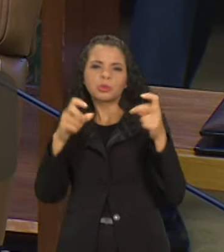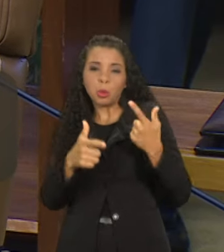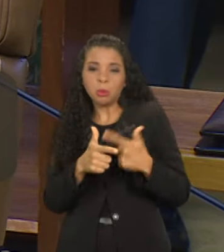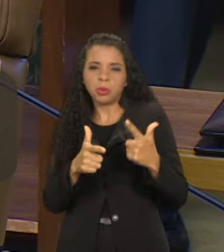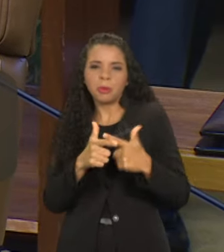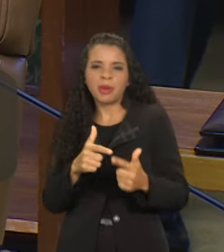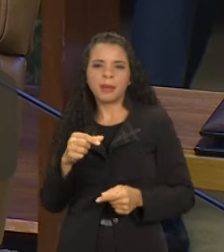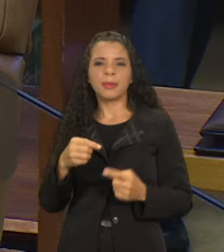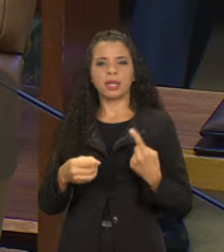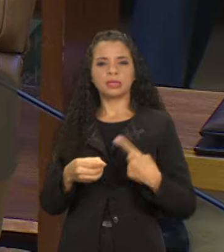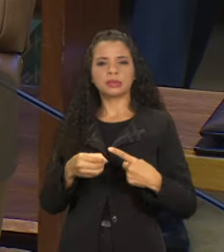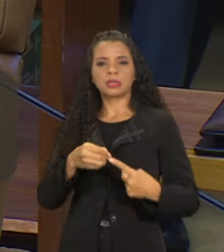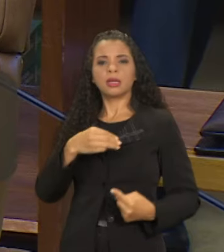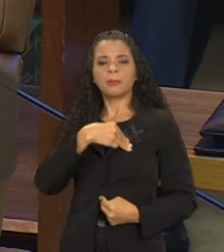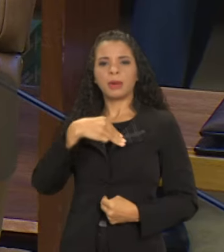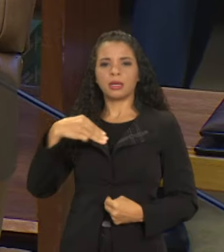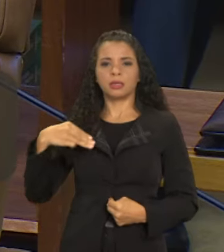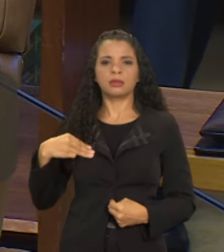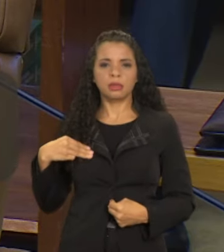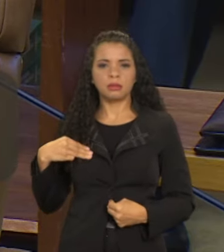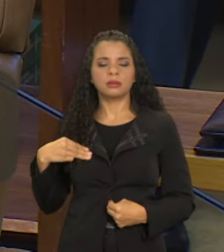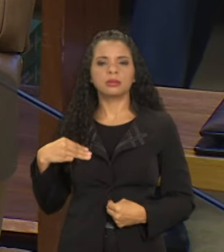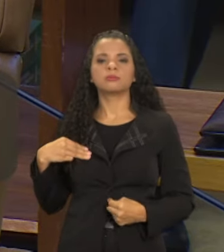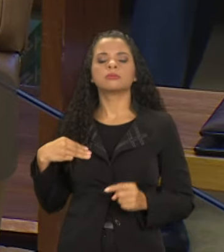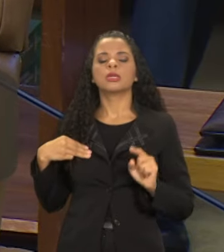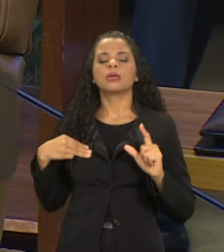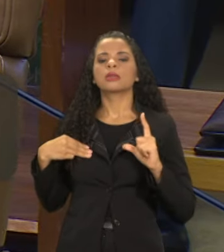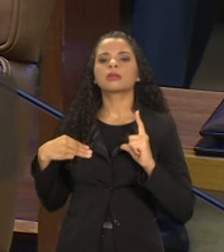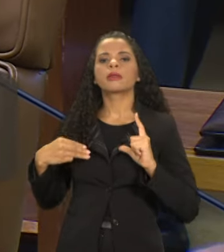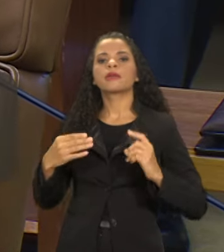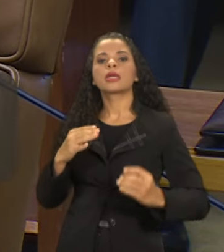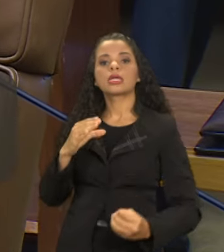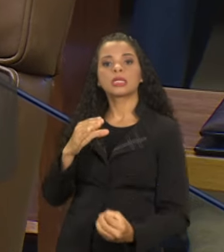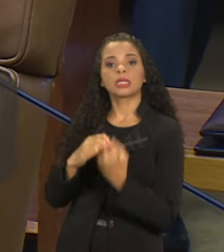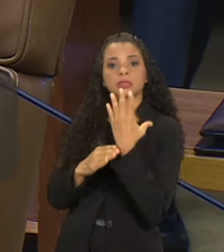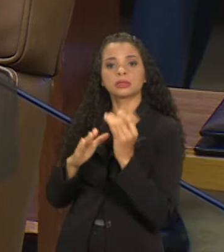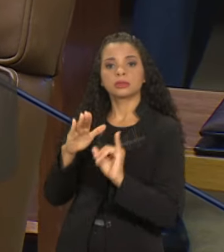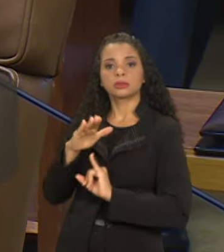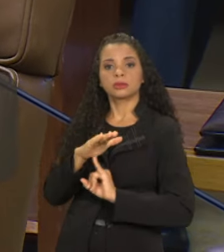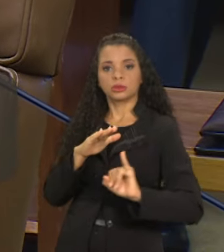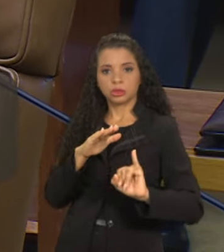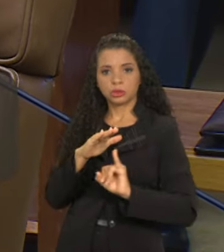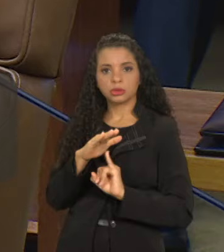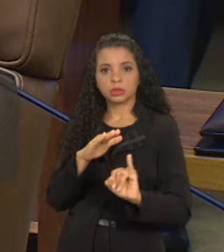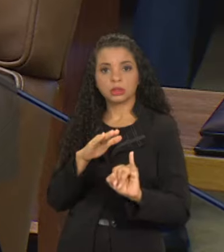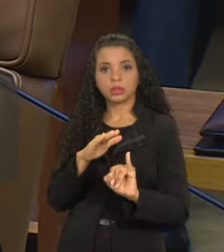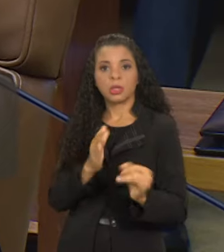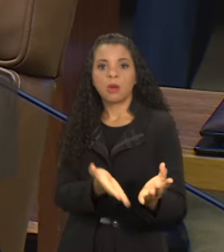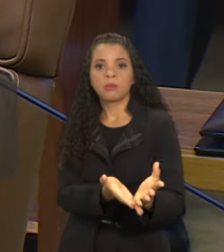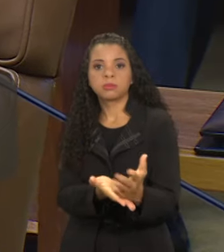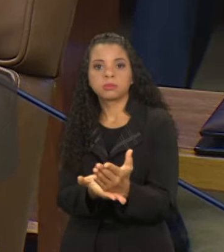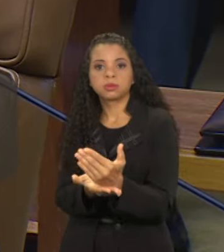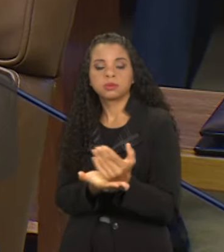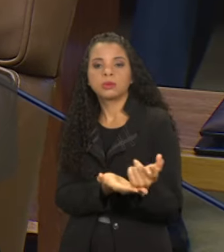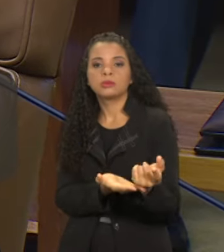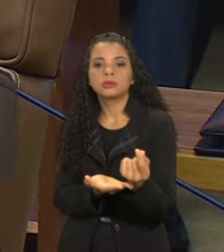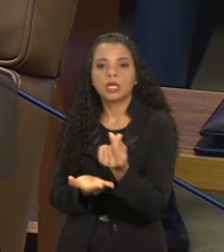a criação de uma instituição dragou recursos não para aqueles que sofreram dano, mas para a atividade